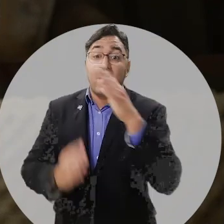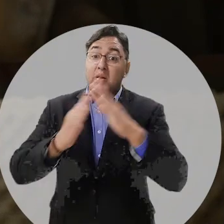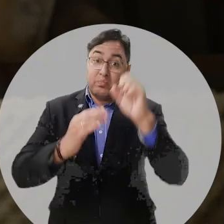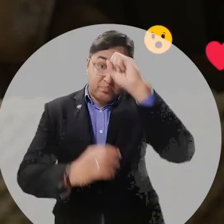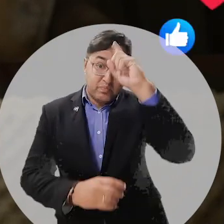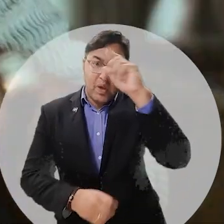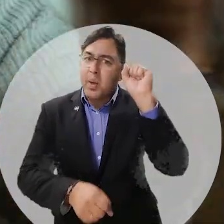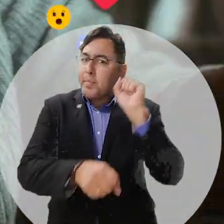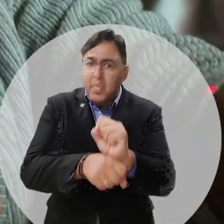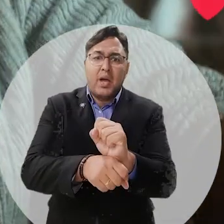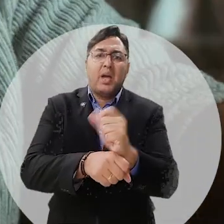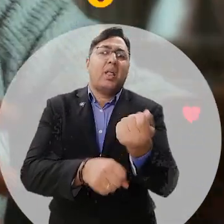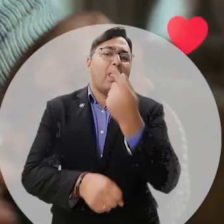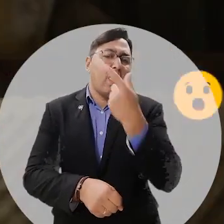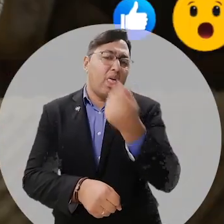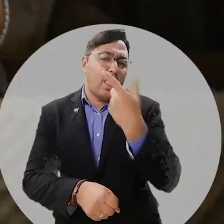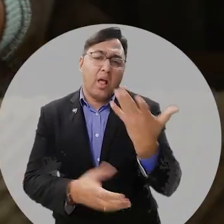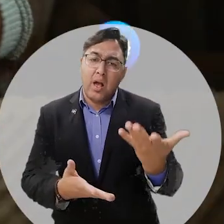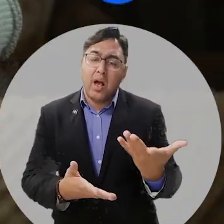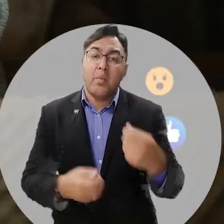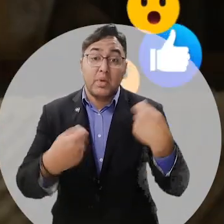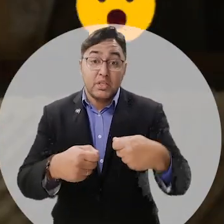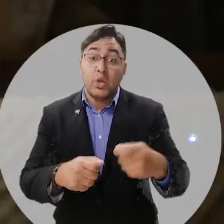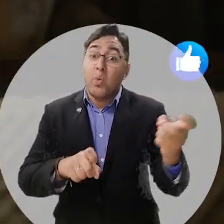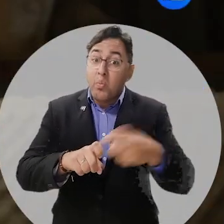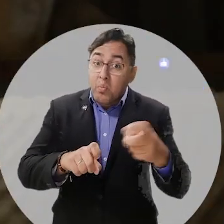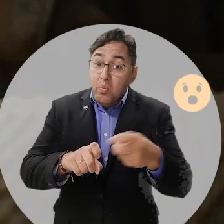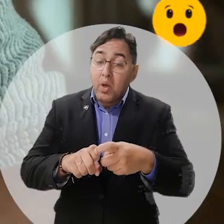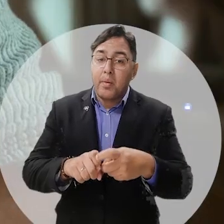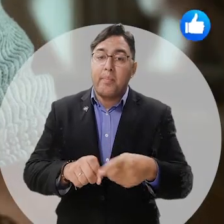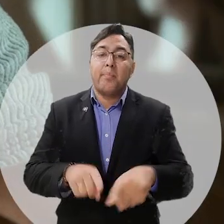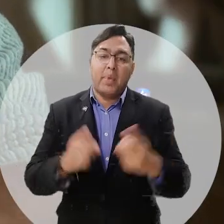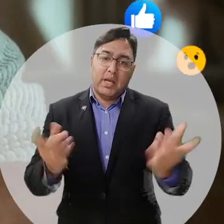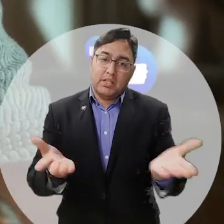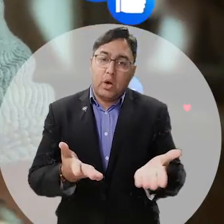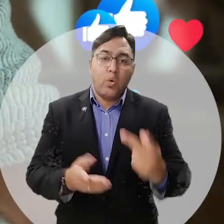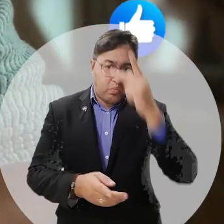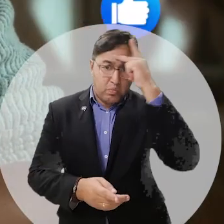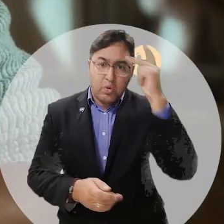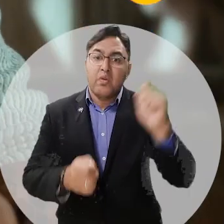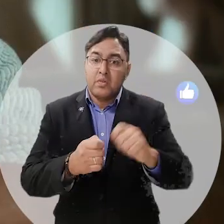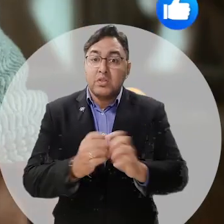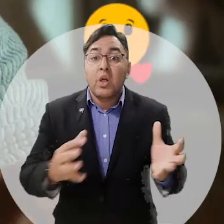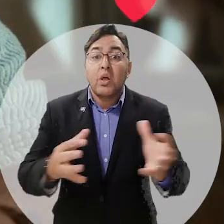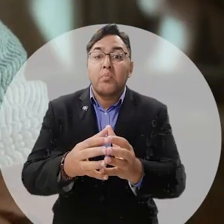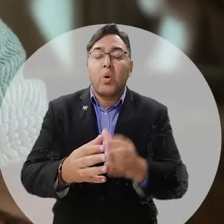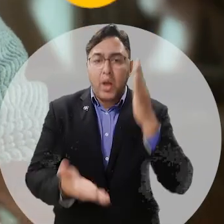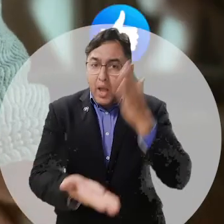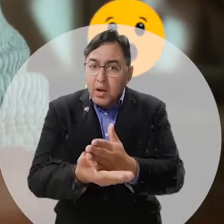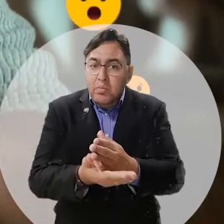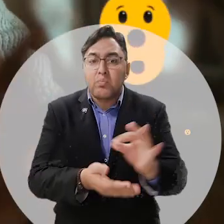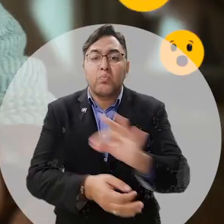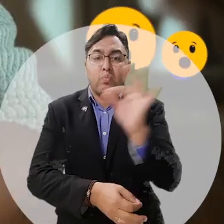guri pro hospital e parar de ficar dando remédio sem orientação médica. Mas agora estão todo mundo fazendo um mutirão